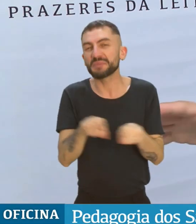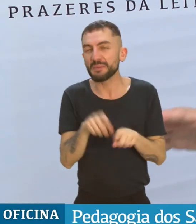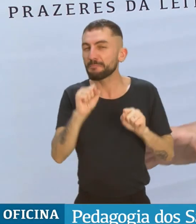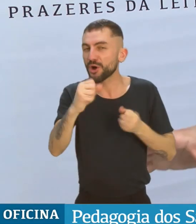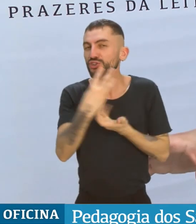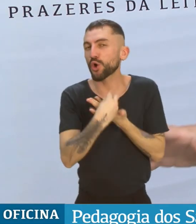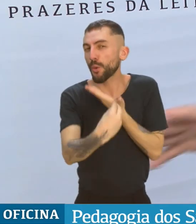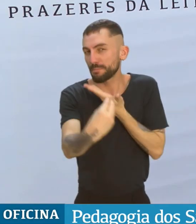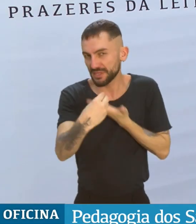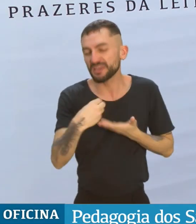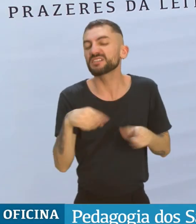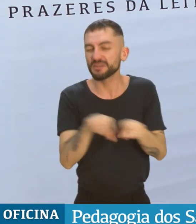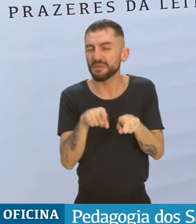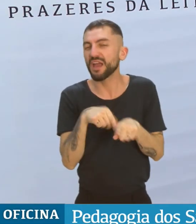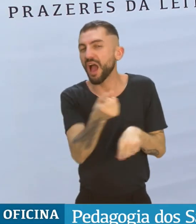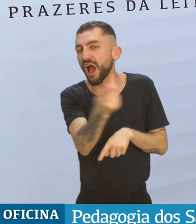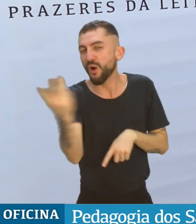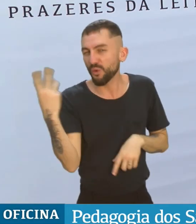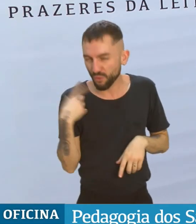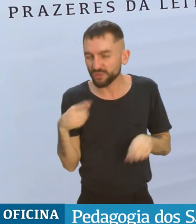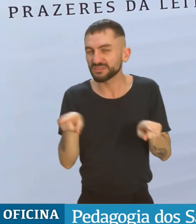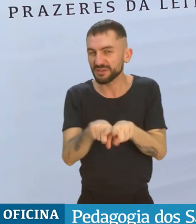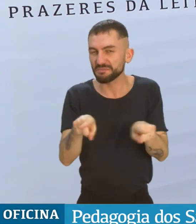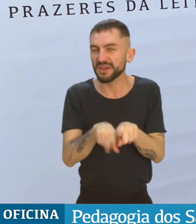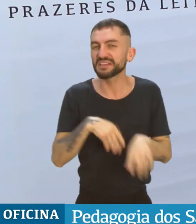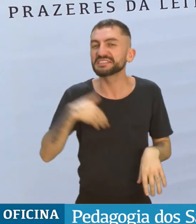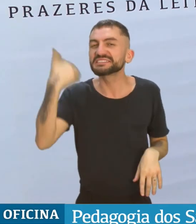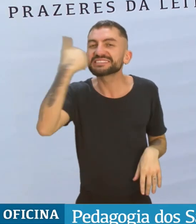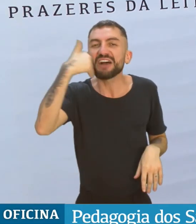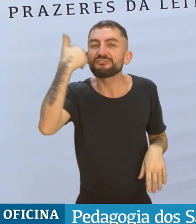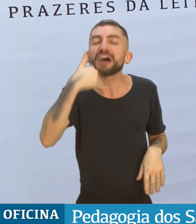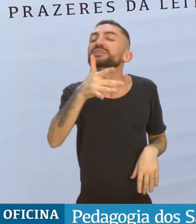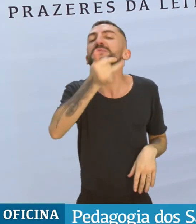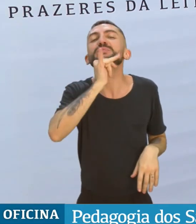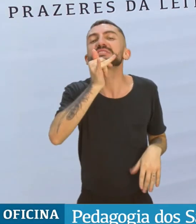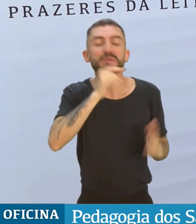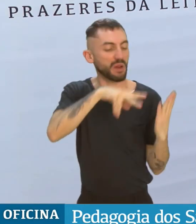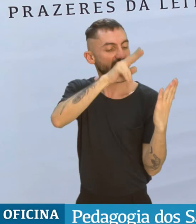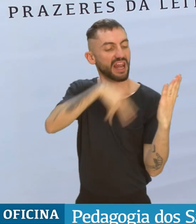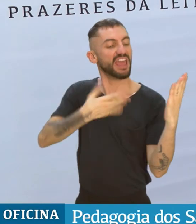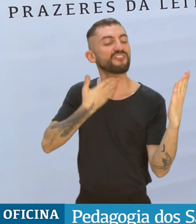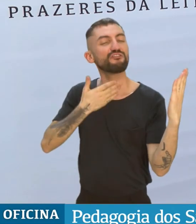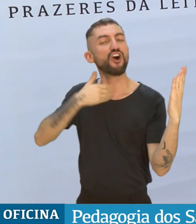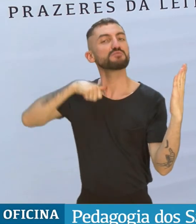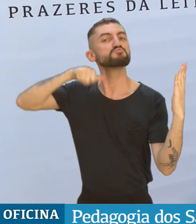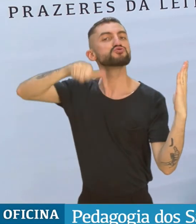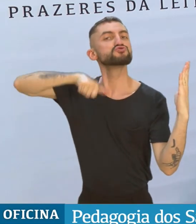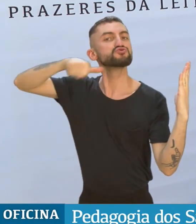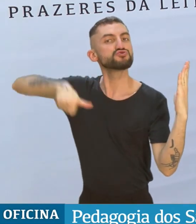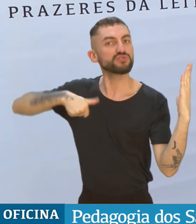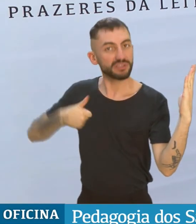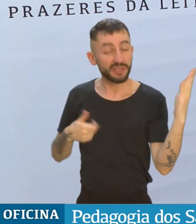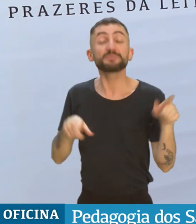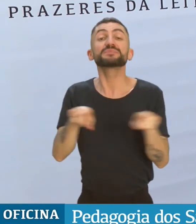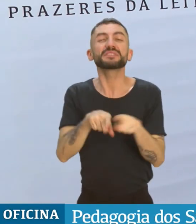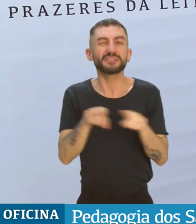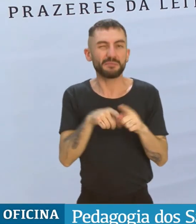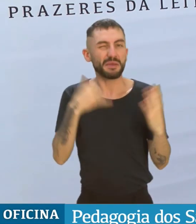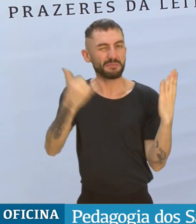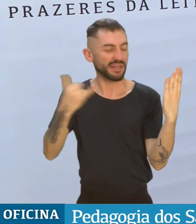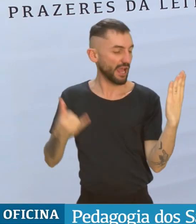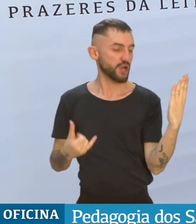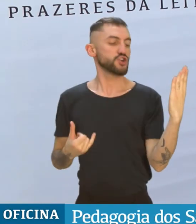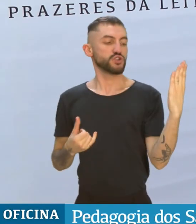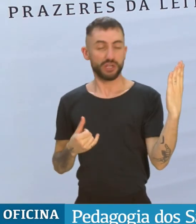e uma turma que eu conheço aí, que gosta de mudar a voz, de brincar na